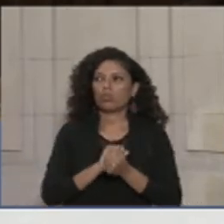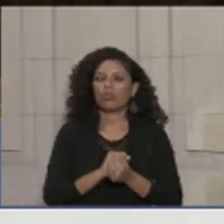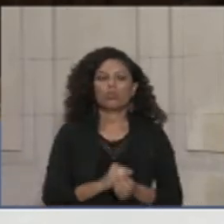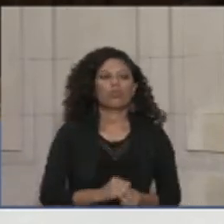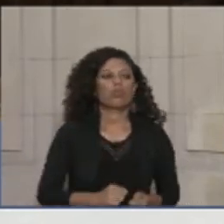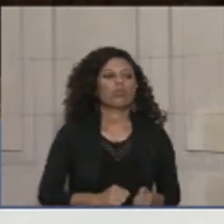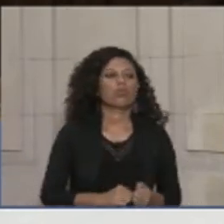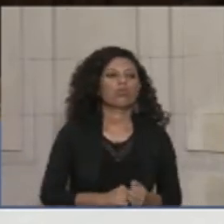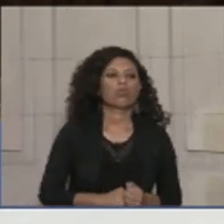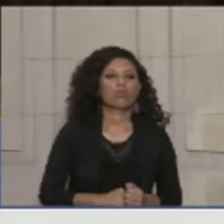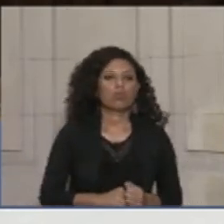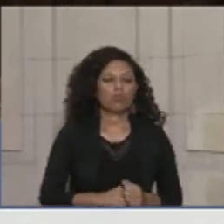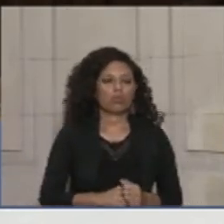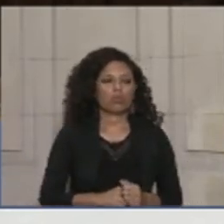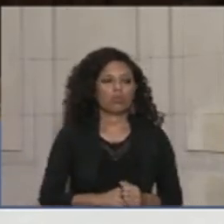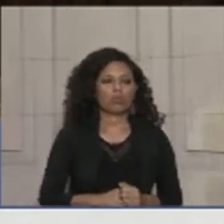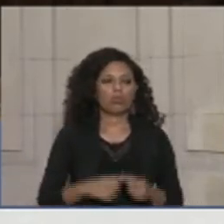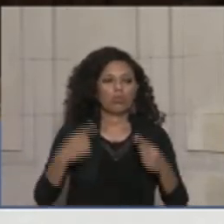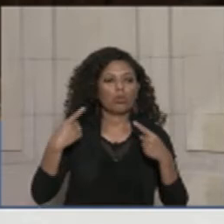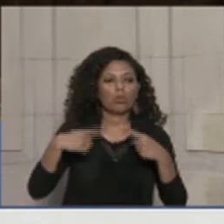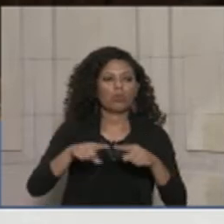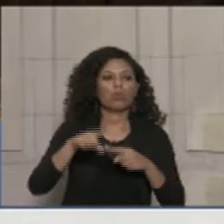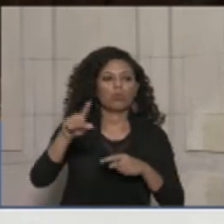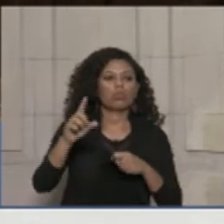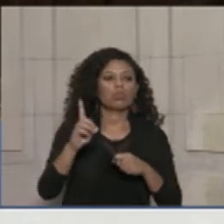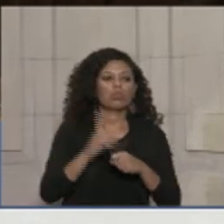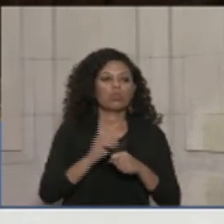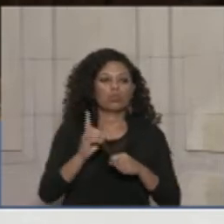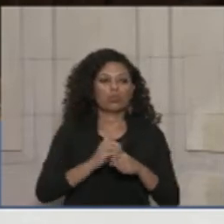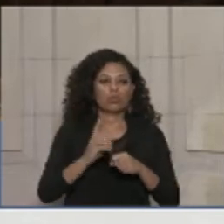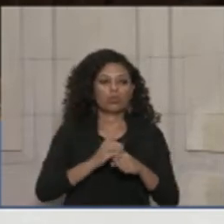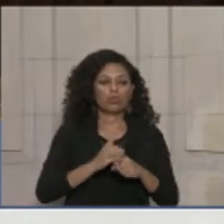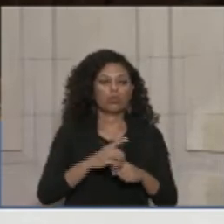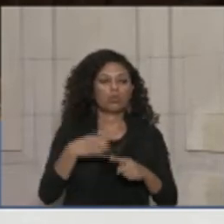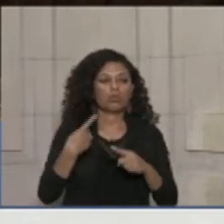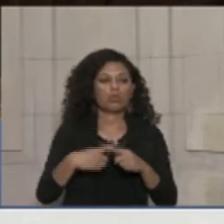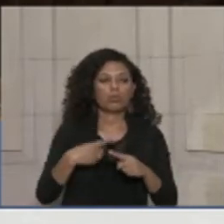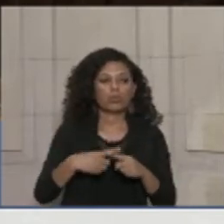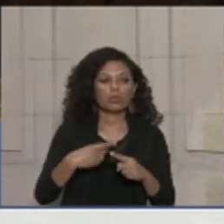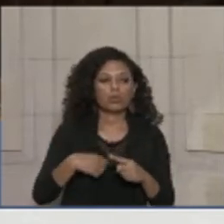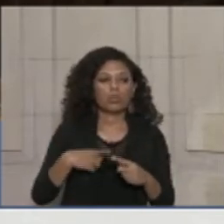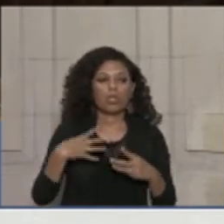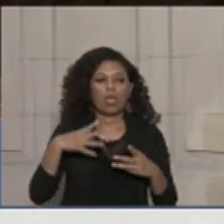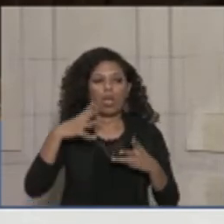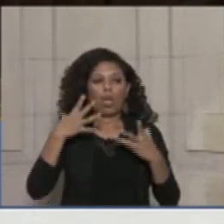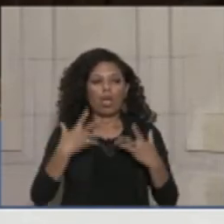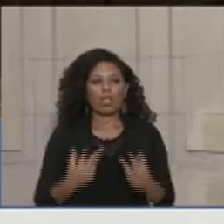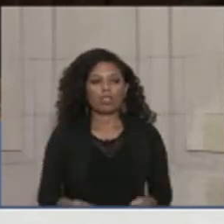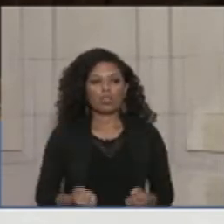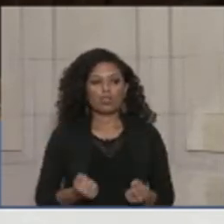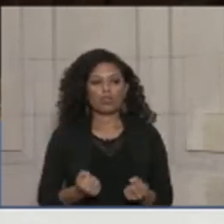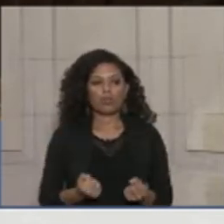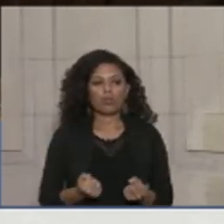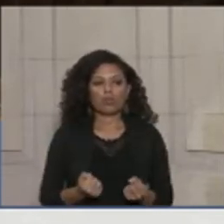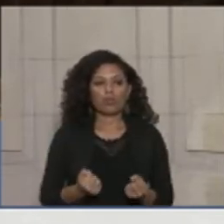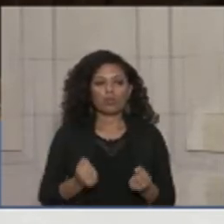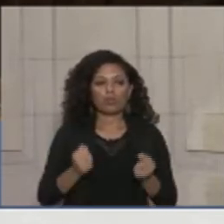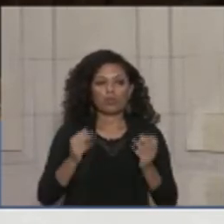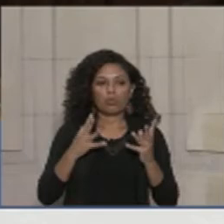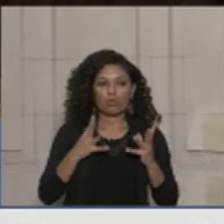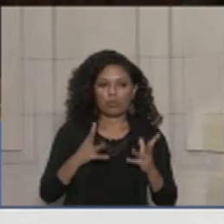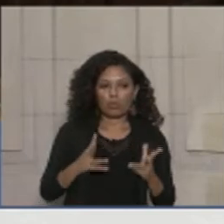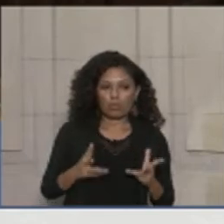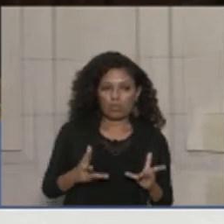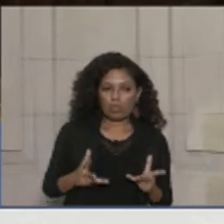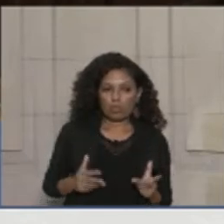contra o doutor Aloysio, porque eu não acredito em santidade nessa terra. A santidade são